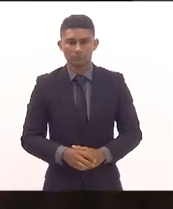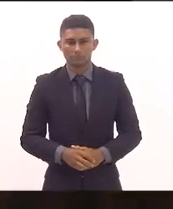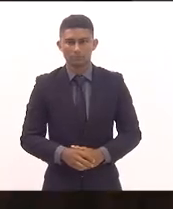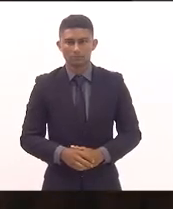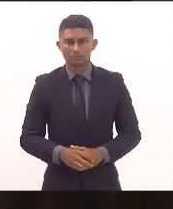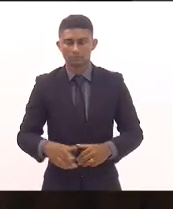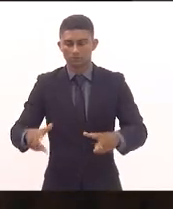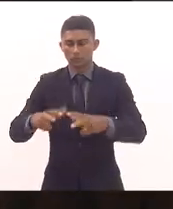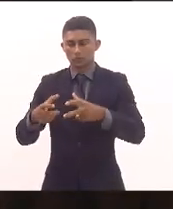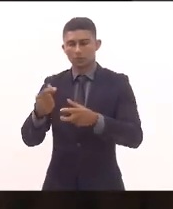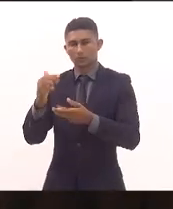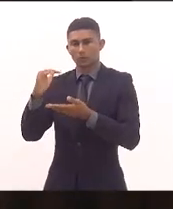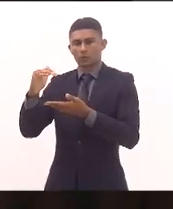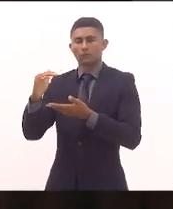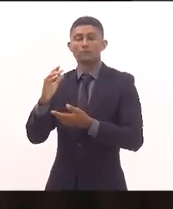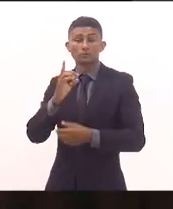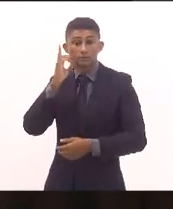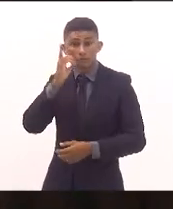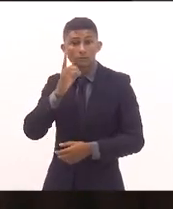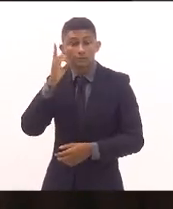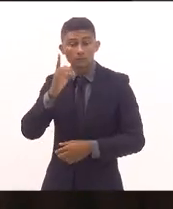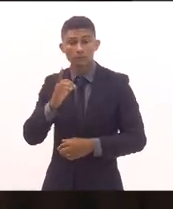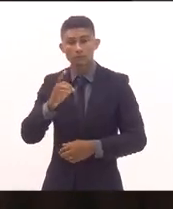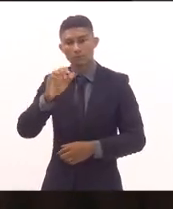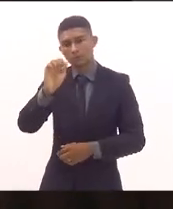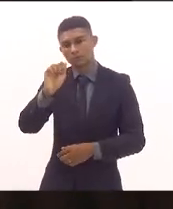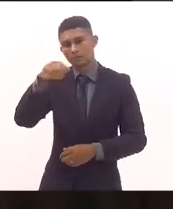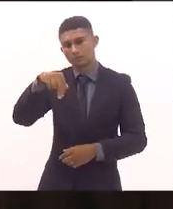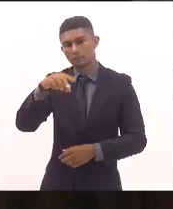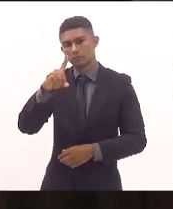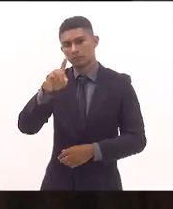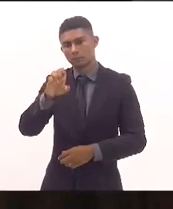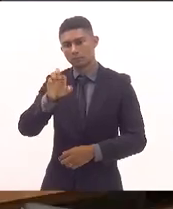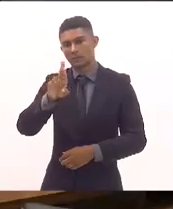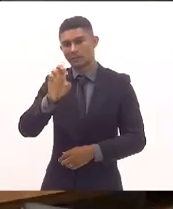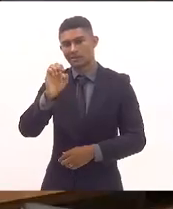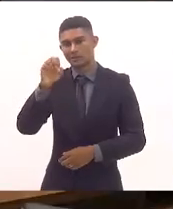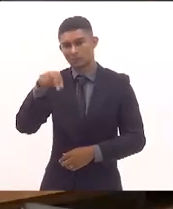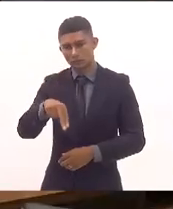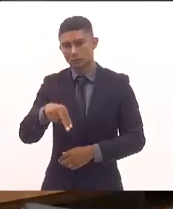Pela Comissão de Orçamento, deputado Anderson Moraes.